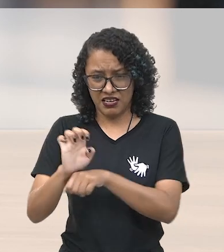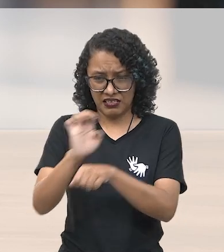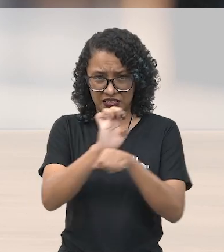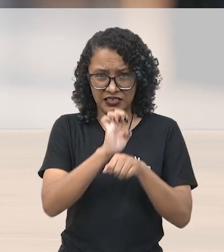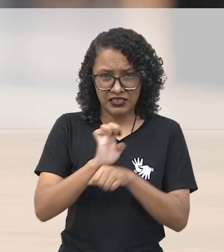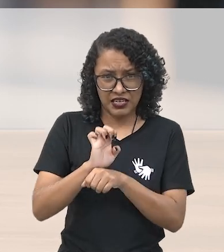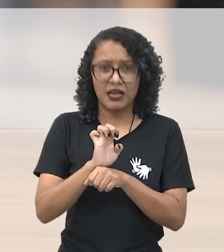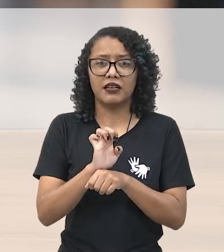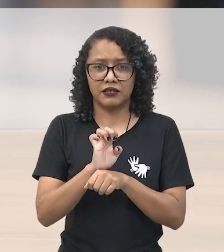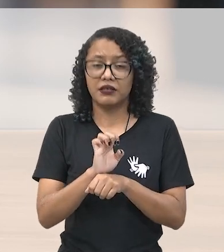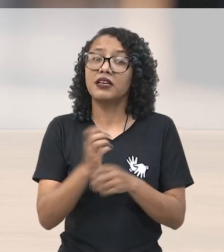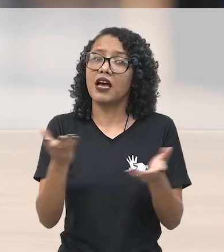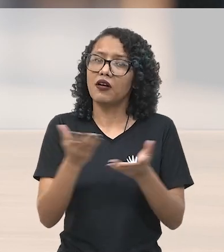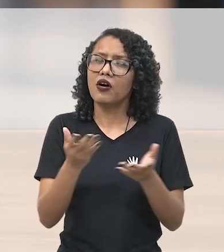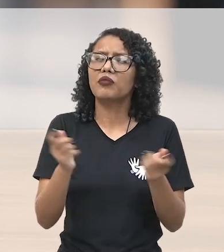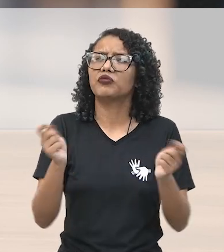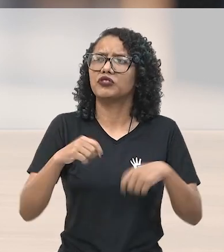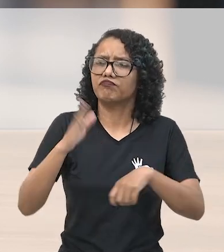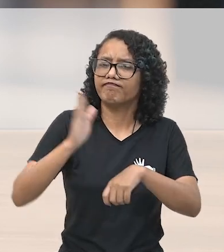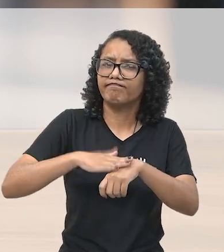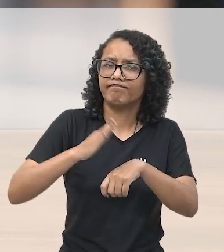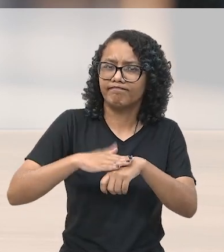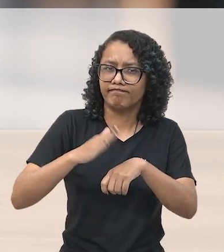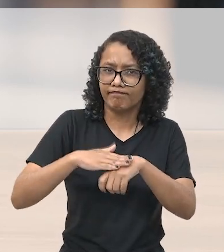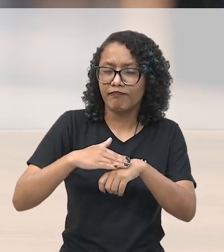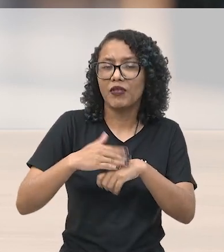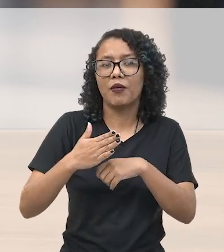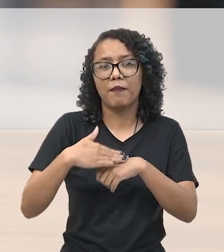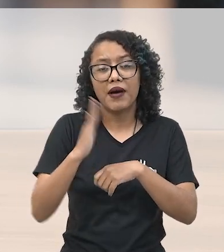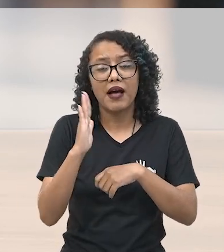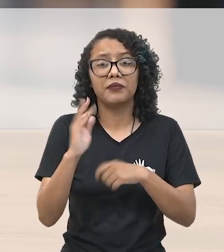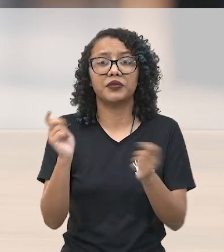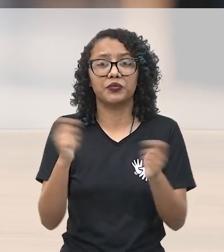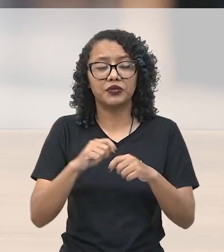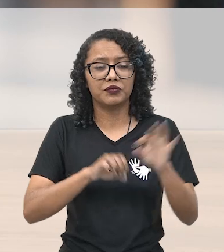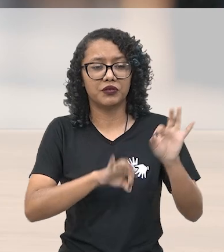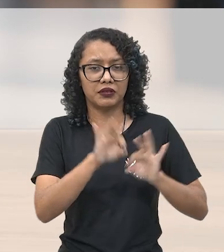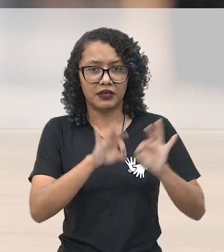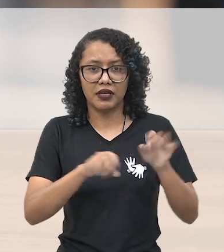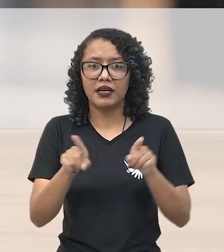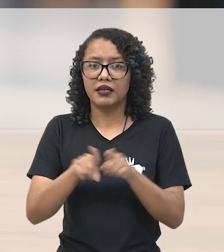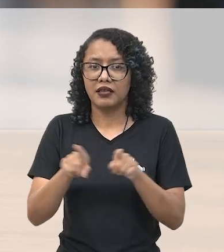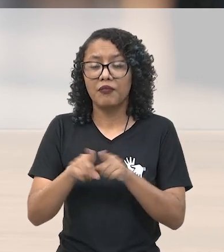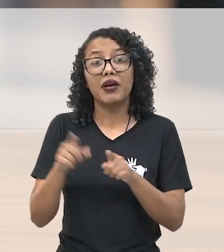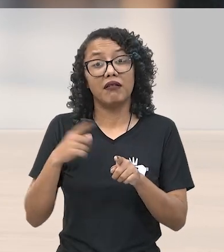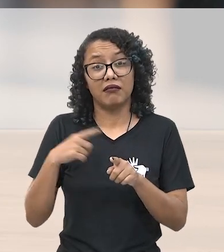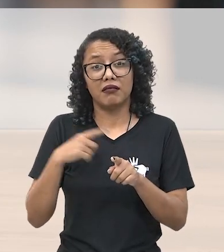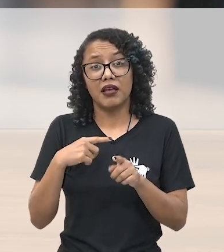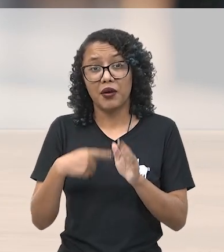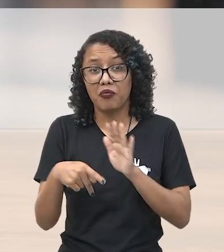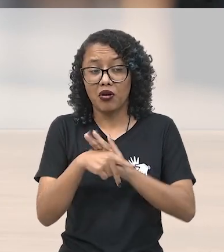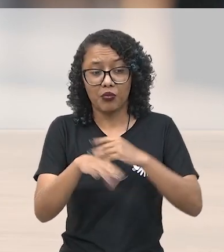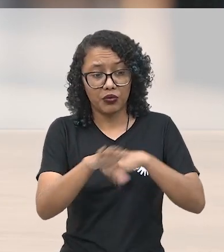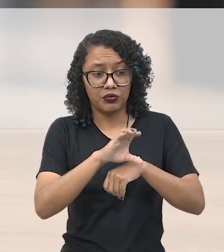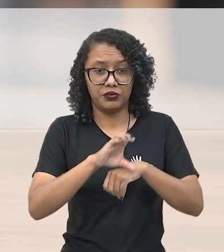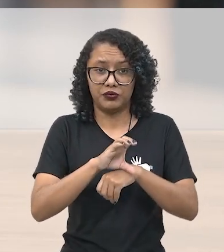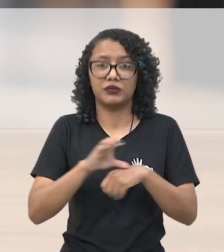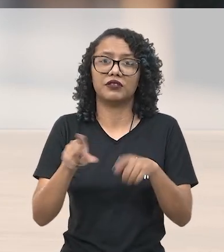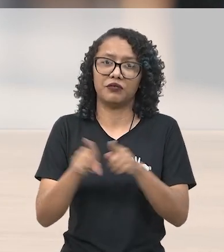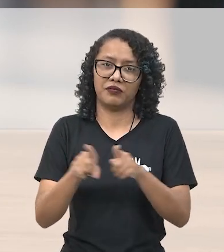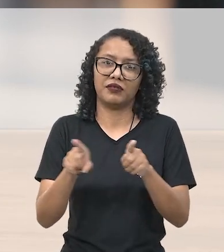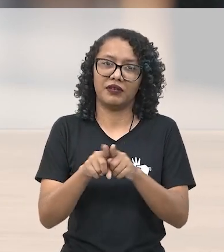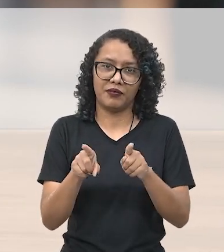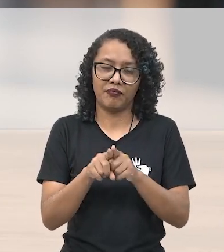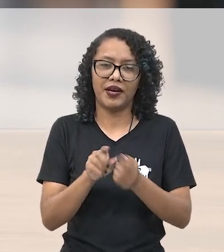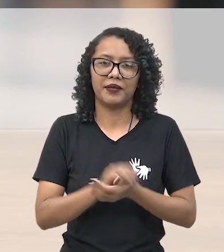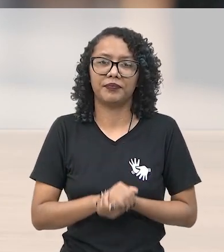acabam tendo uma autonomia maior de se organizar, inclusive se organizando através das suas próprias constituições. Essa